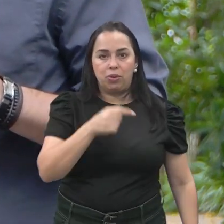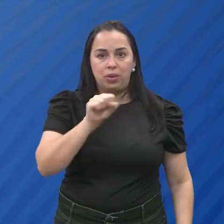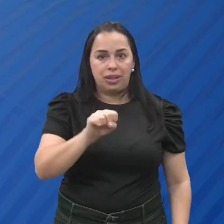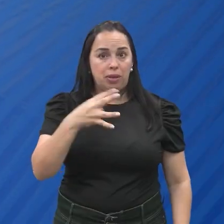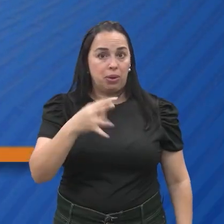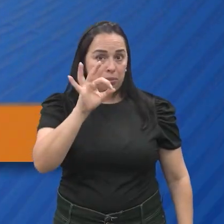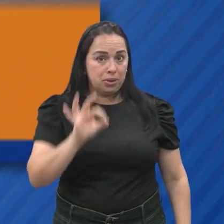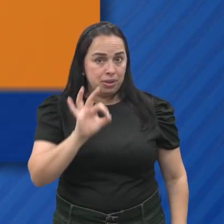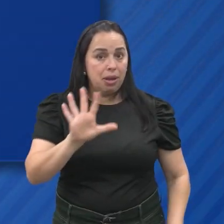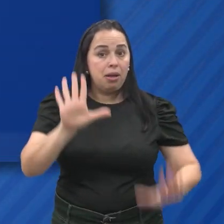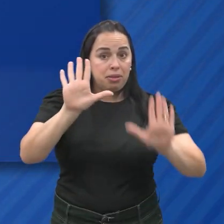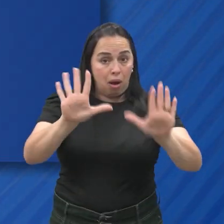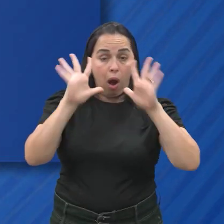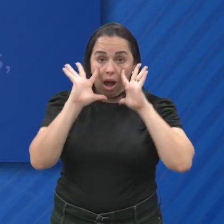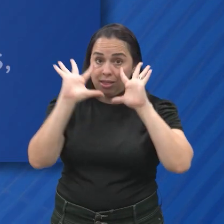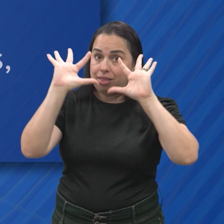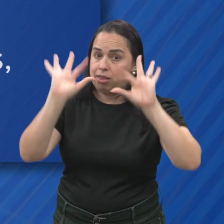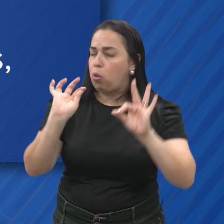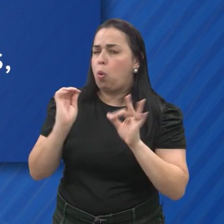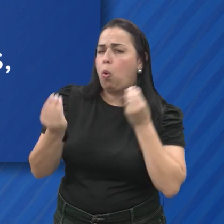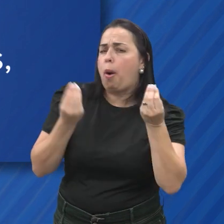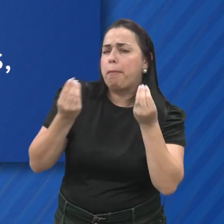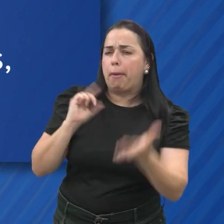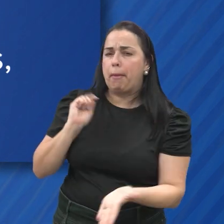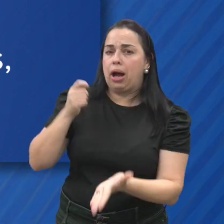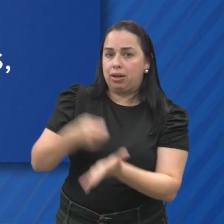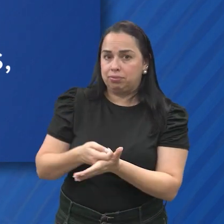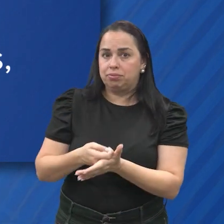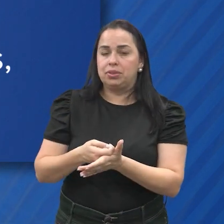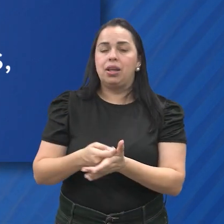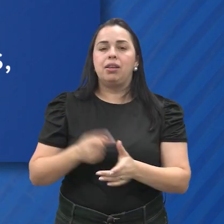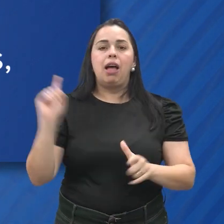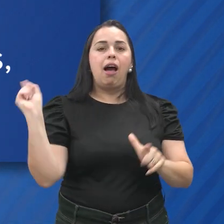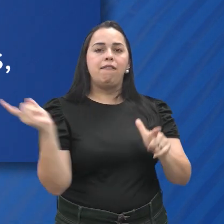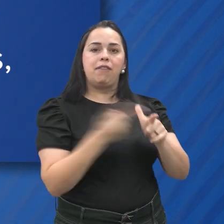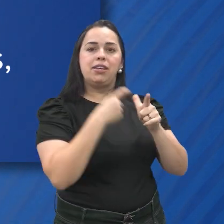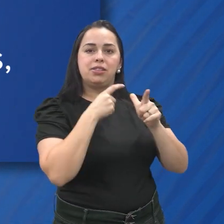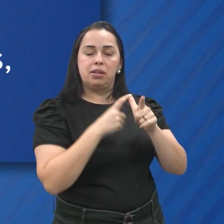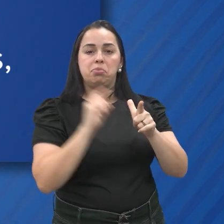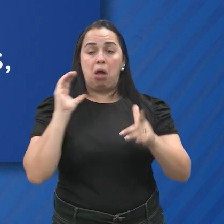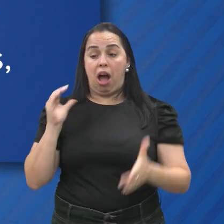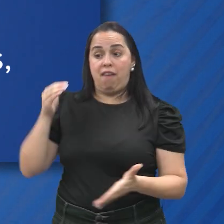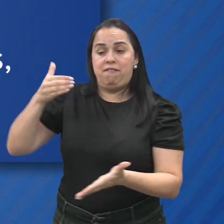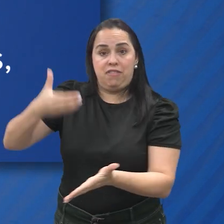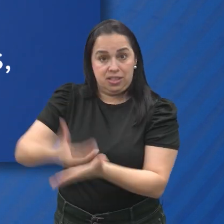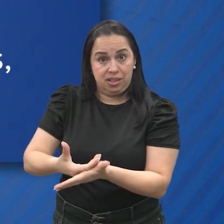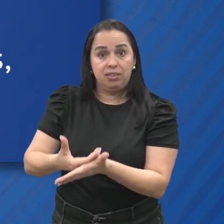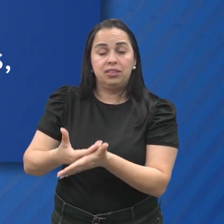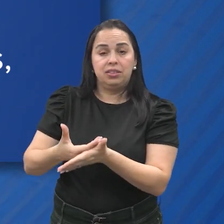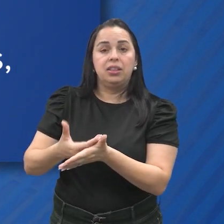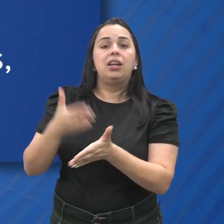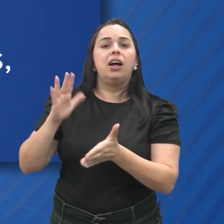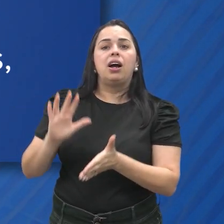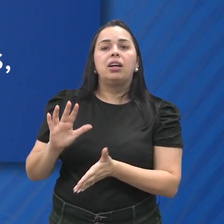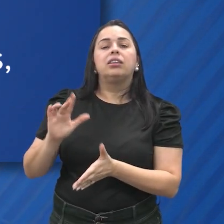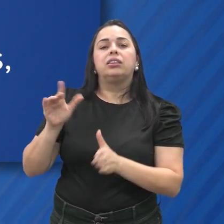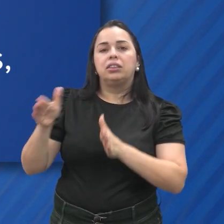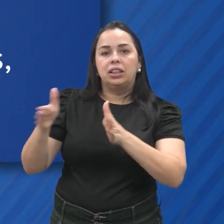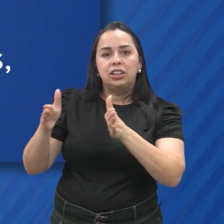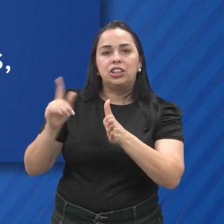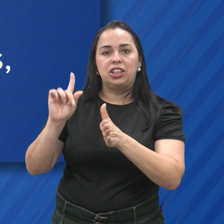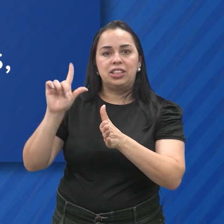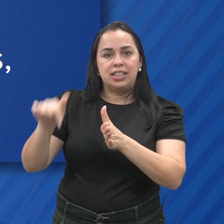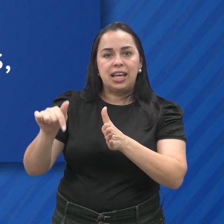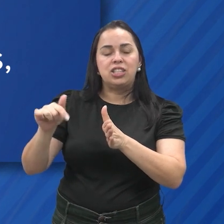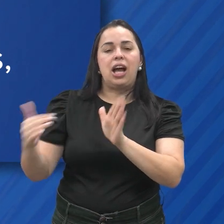4,84%. Então, atenção para as formas de pagamento. O vencimento da cota única ou da primeira parcela acontece